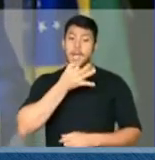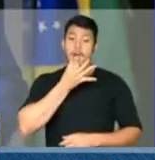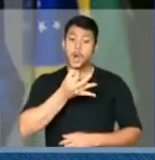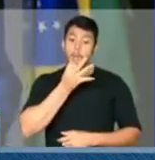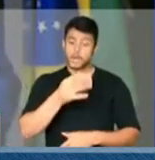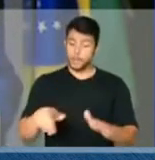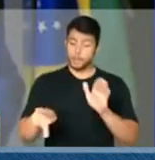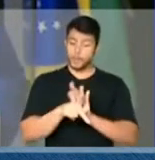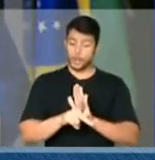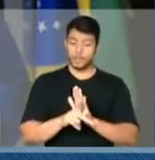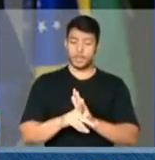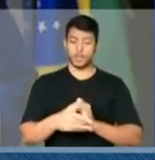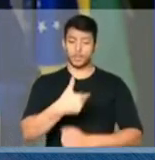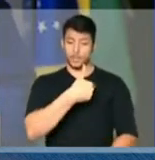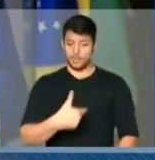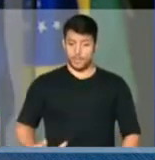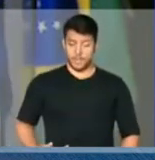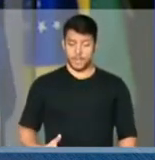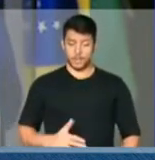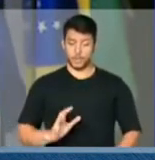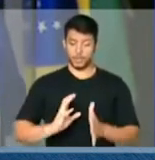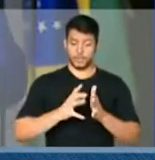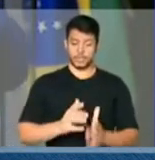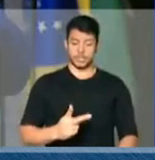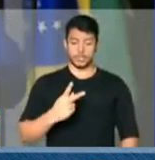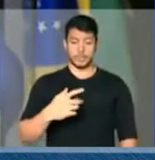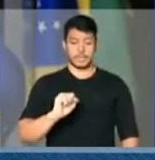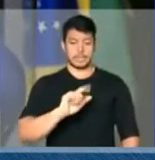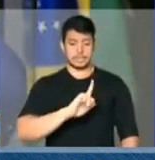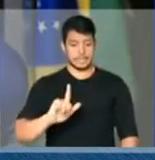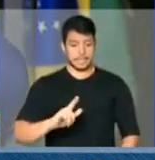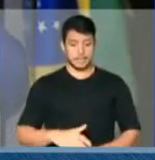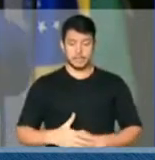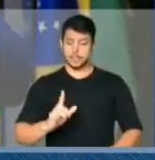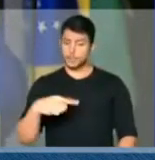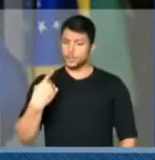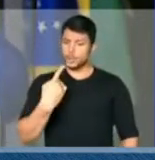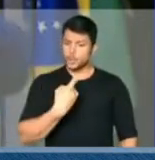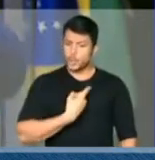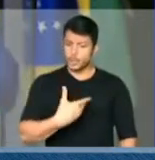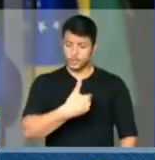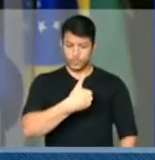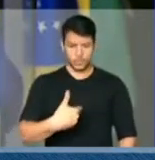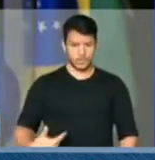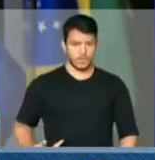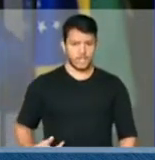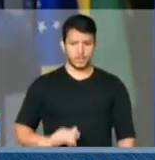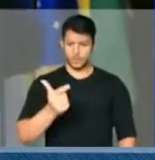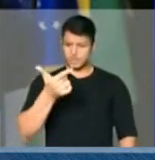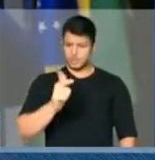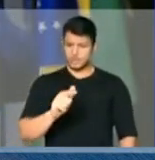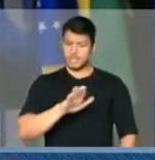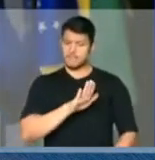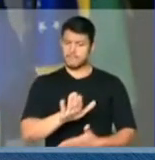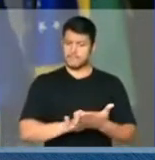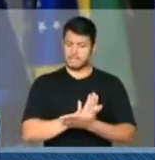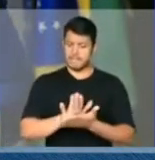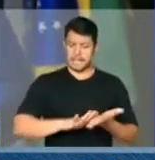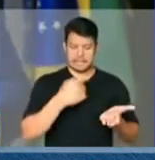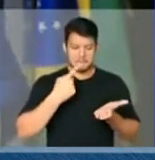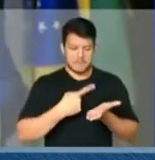relação a essa lei. É mentira que o governo fez conluio para